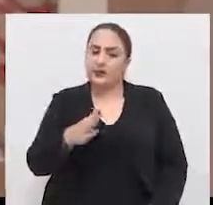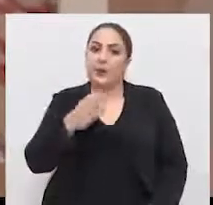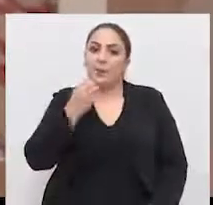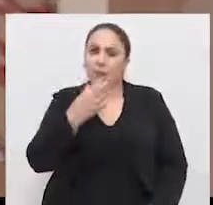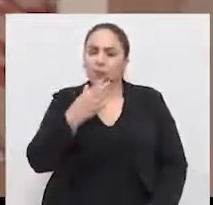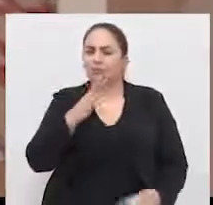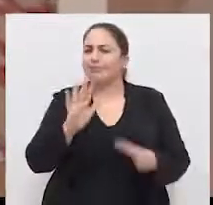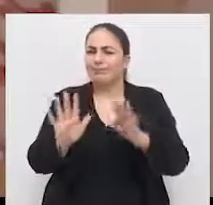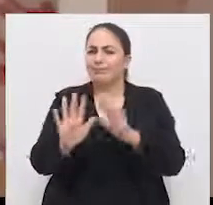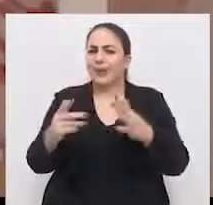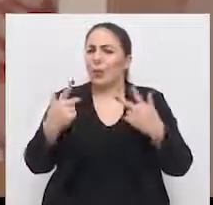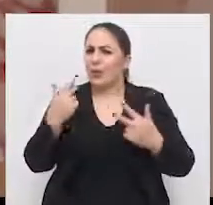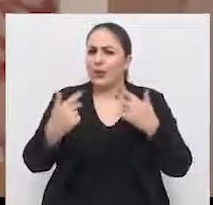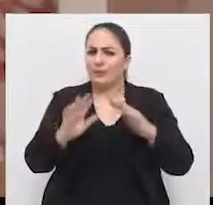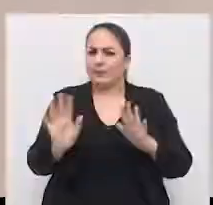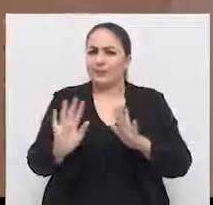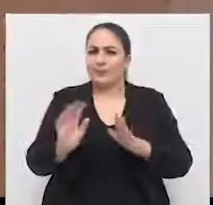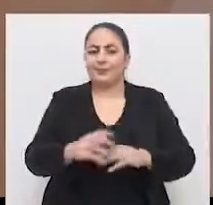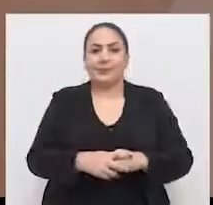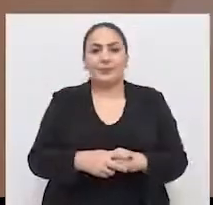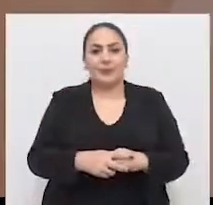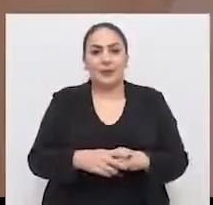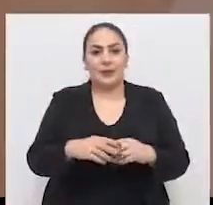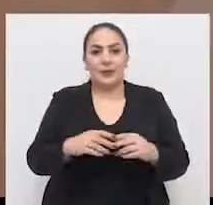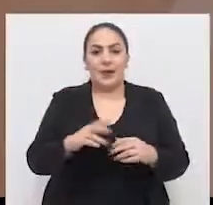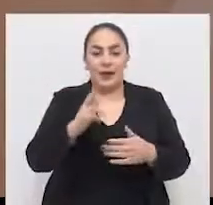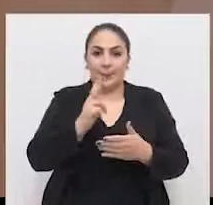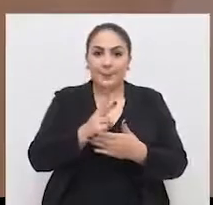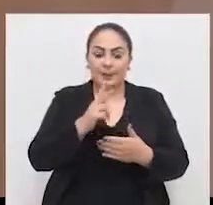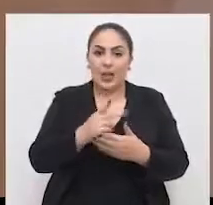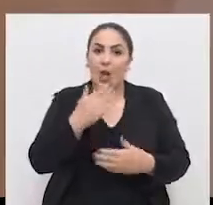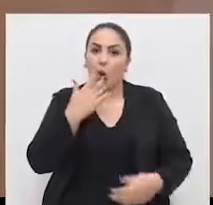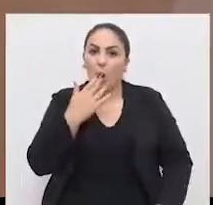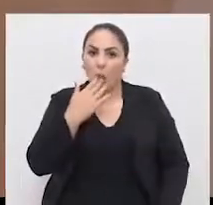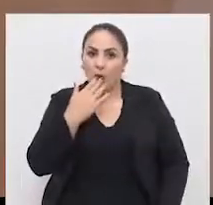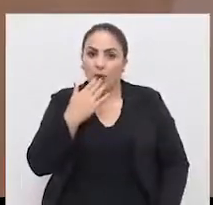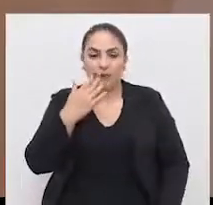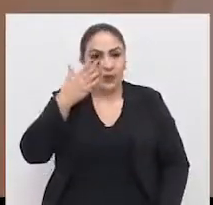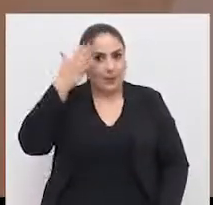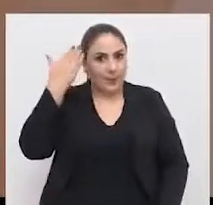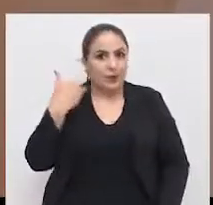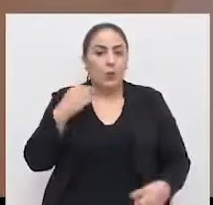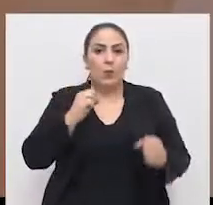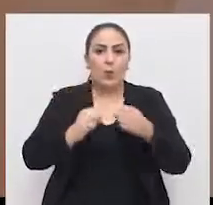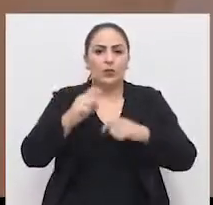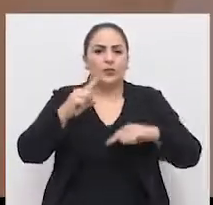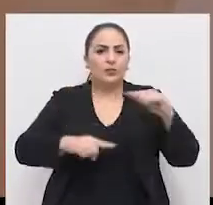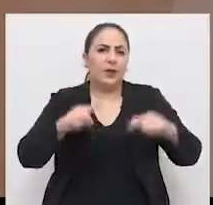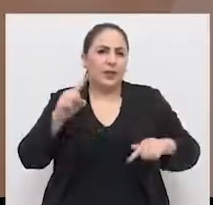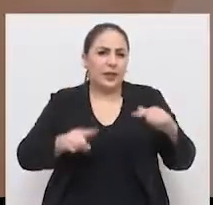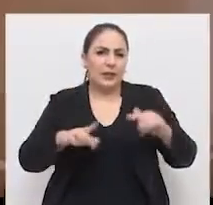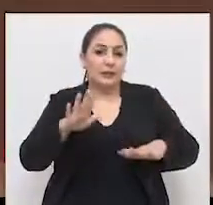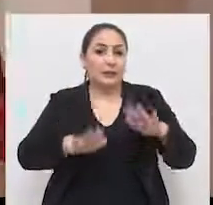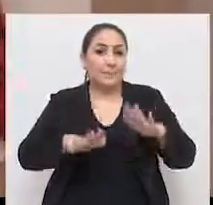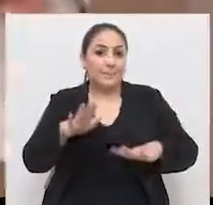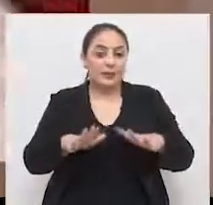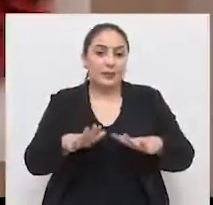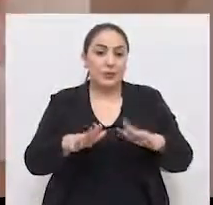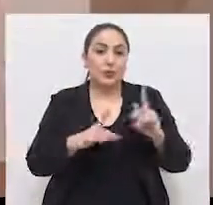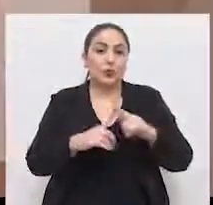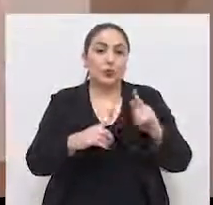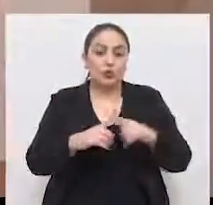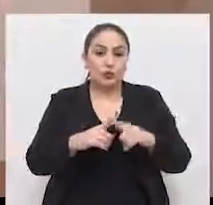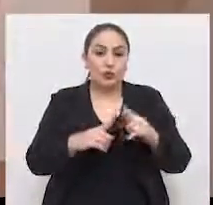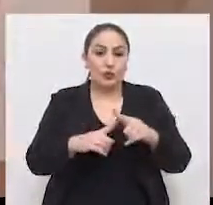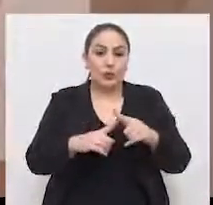é bom esquecer um pouquinho de cortar. A manutenção da cor do seu cabelo, ela pode variar de acordo com